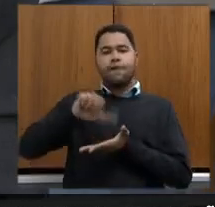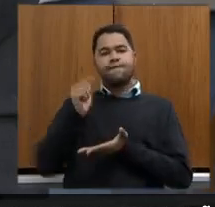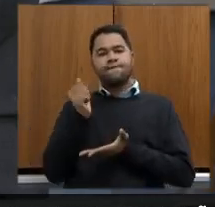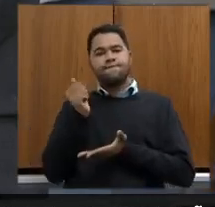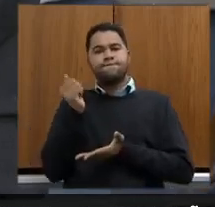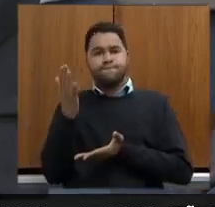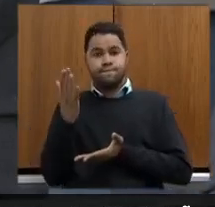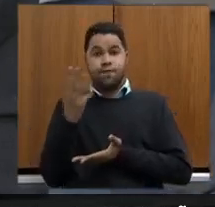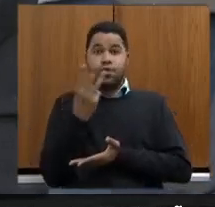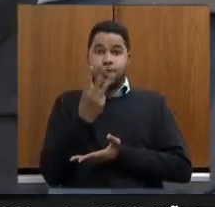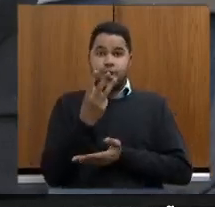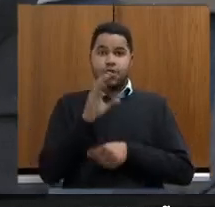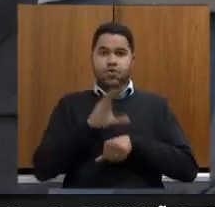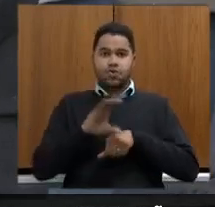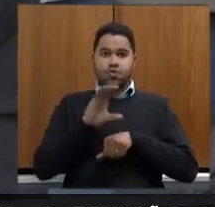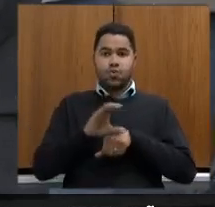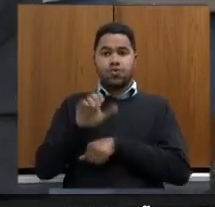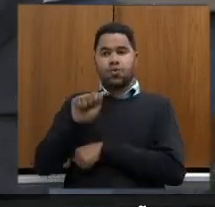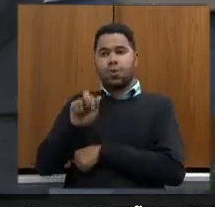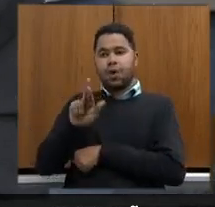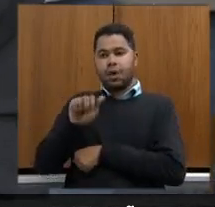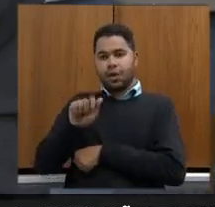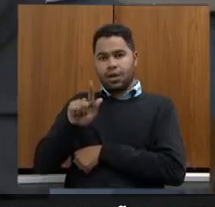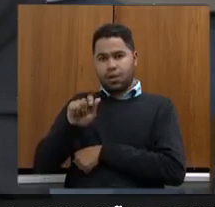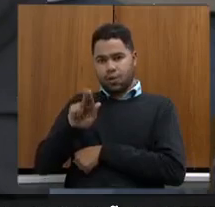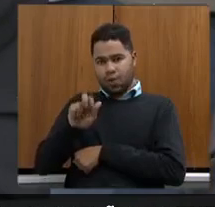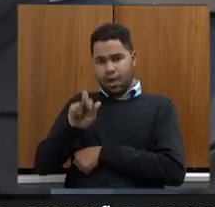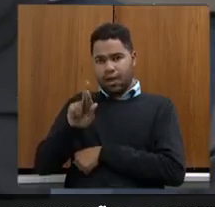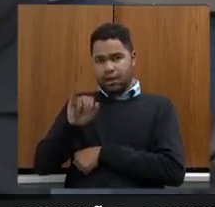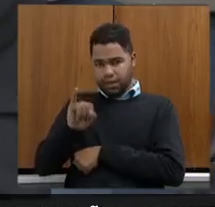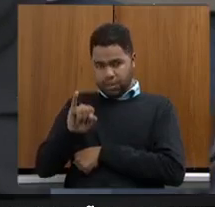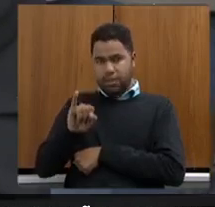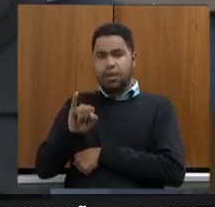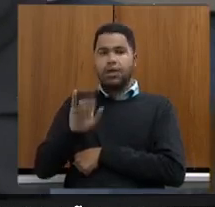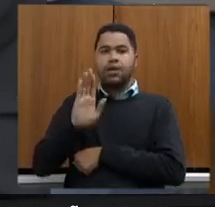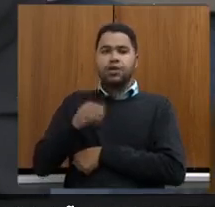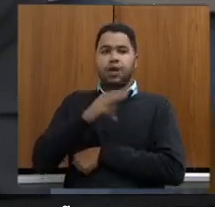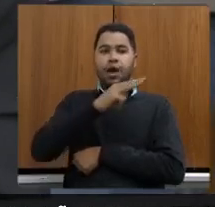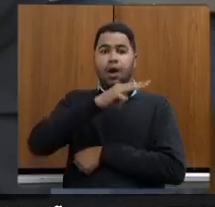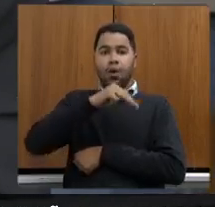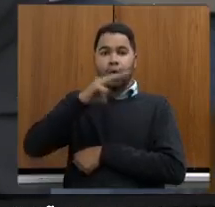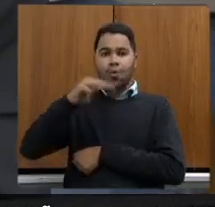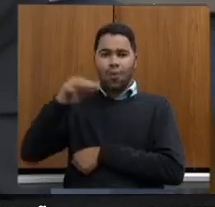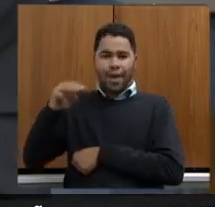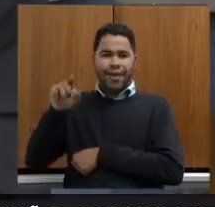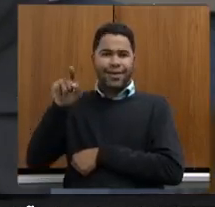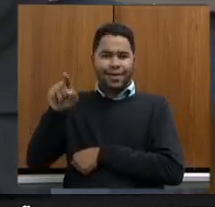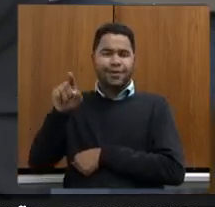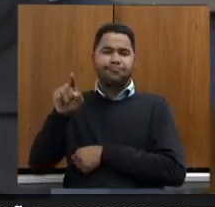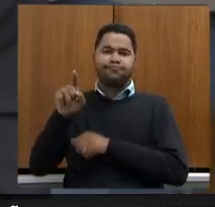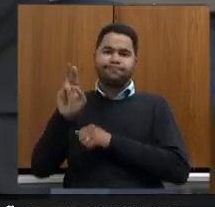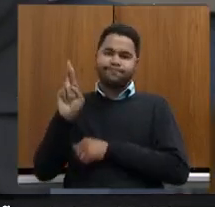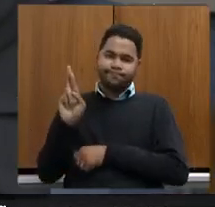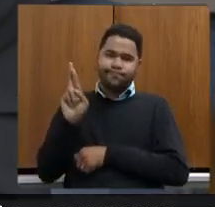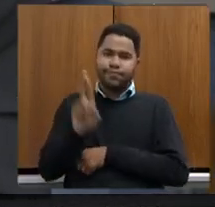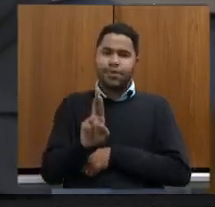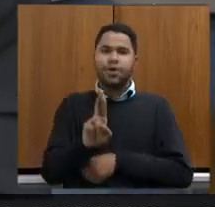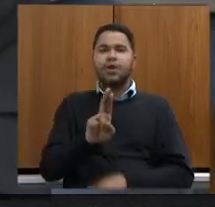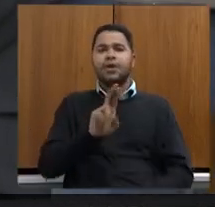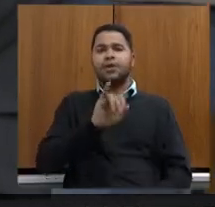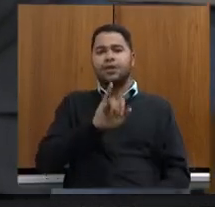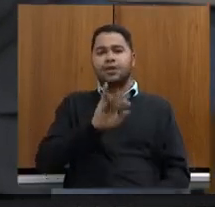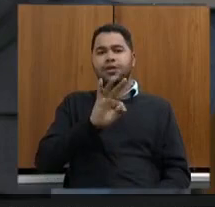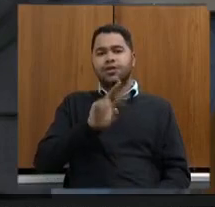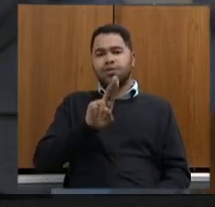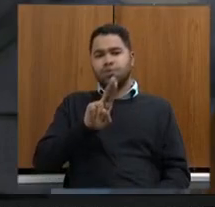três cursos previstos ali para Araguarí já que nós temos a wing no Pontal que representado em cure tuiu